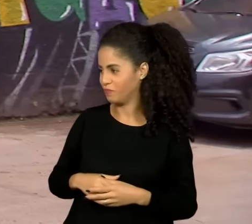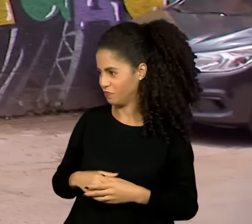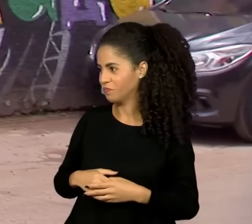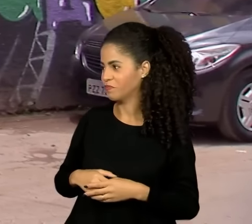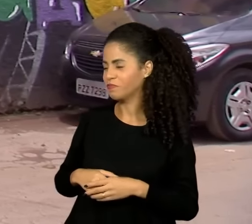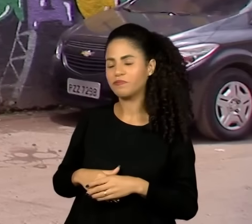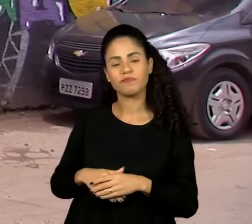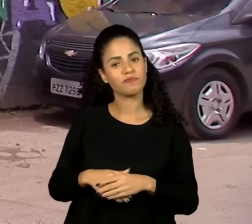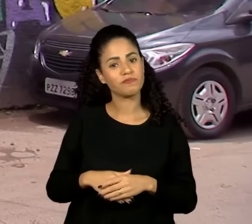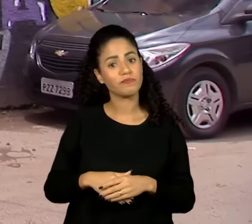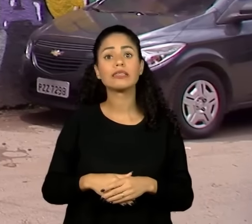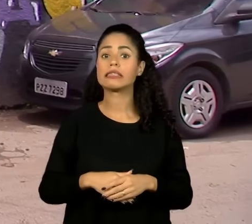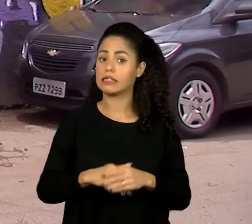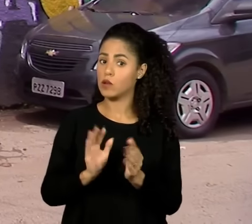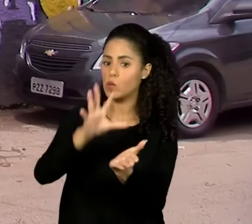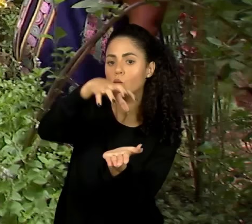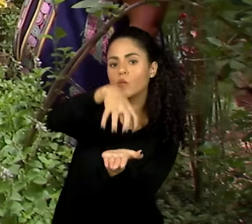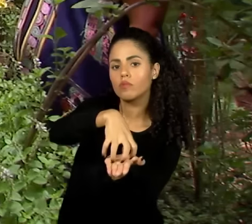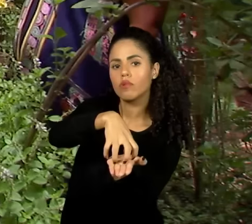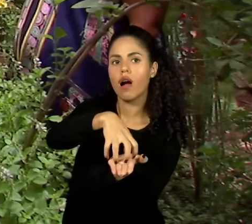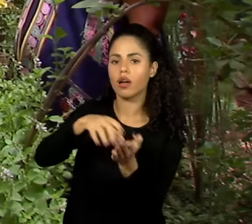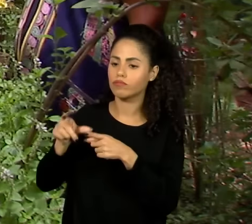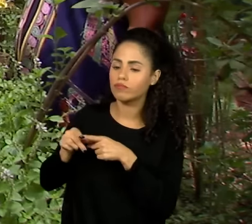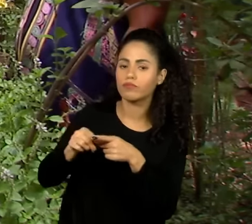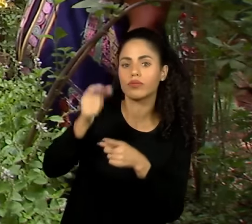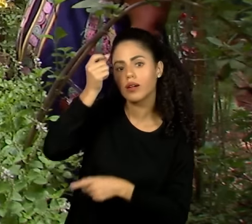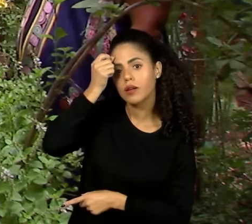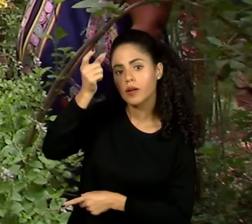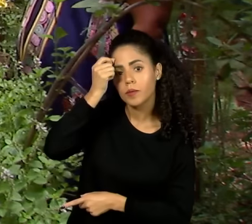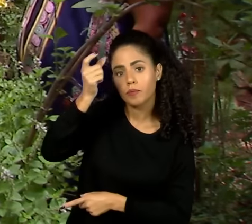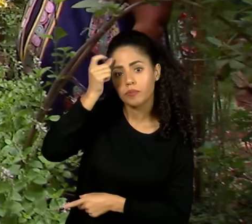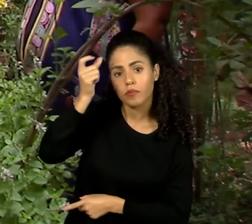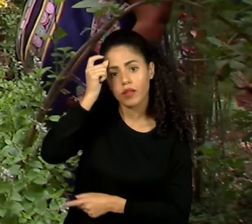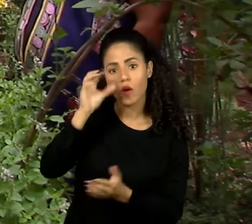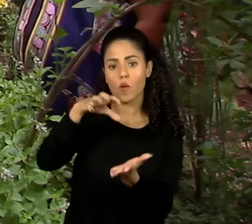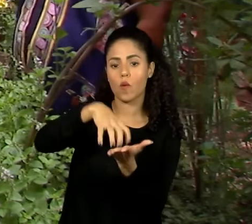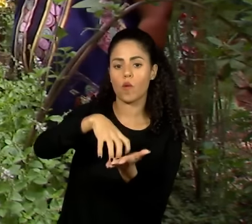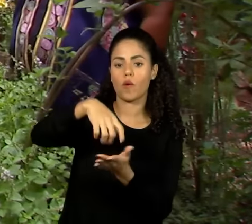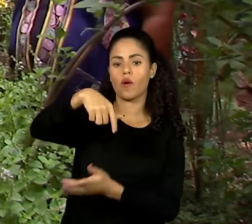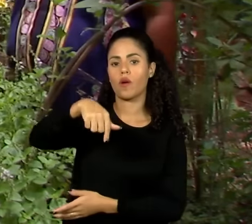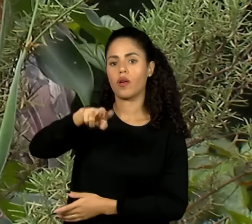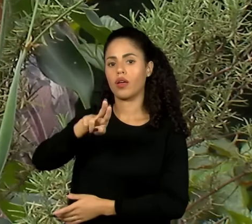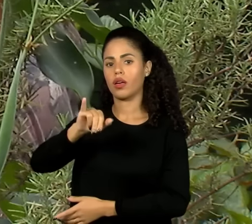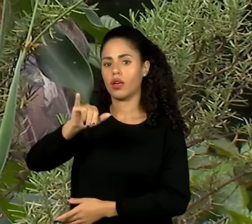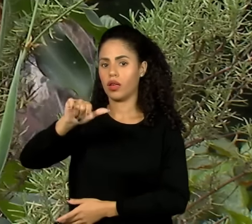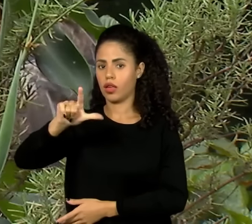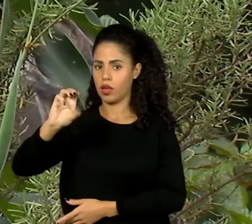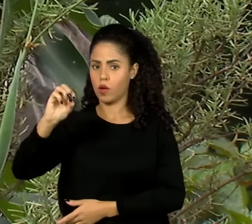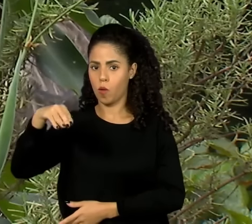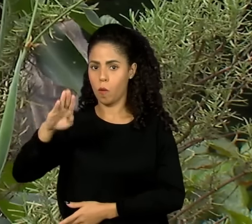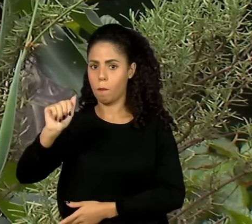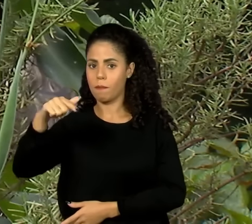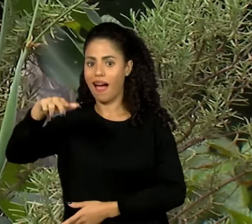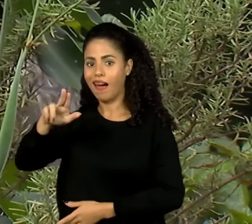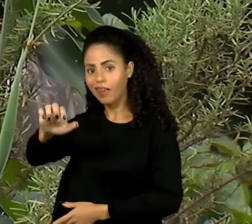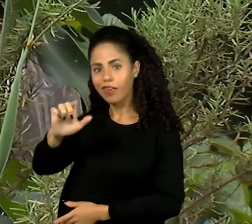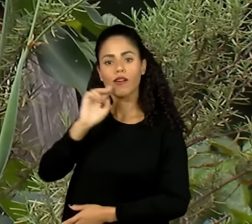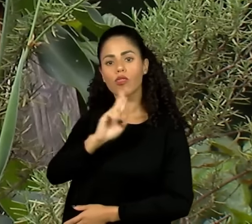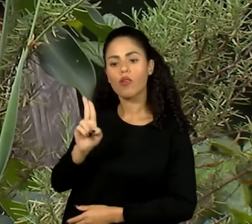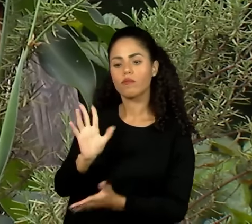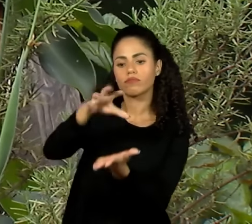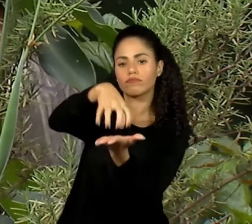Em sua sede, a comunidade cultural quilombaque cultiva plantas comestíveis e medicinais para uso